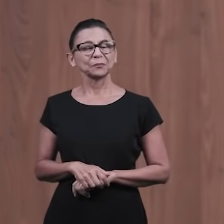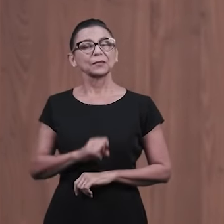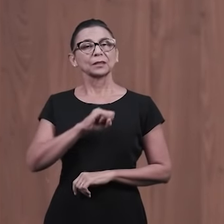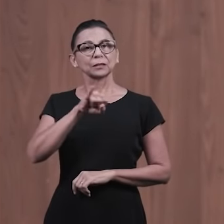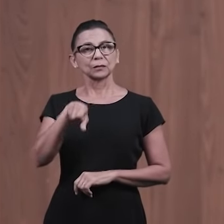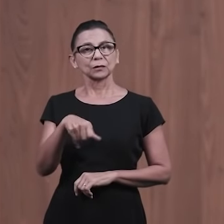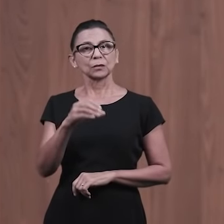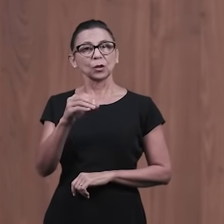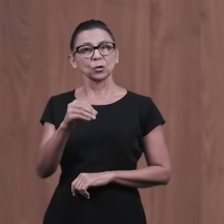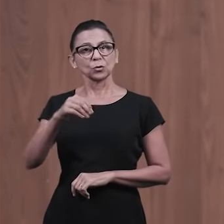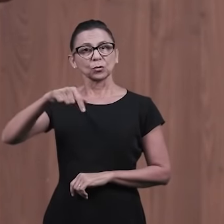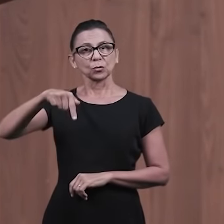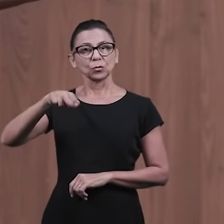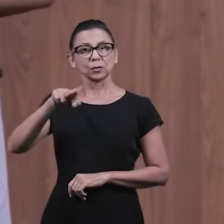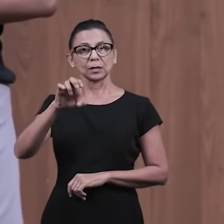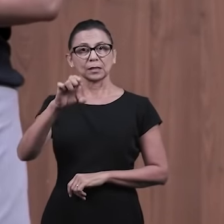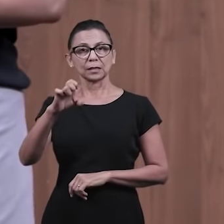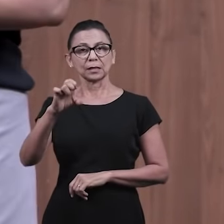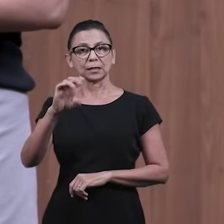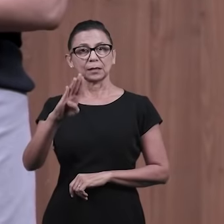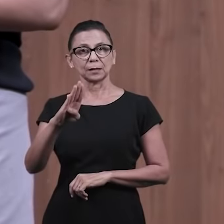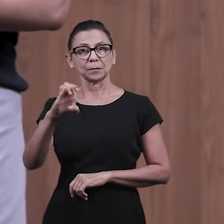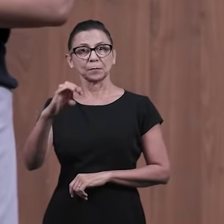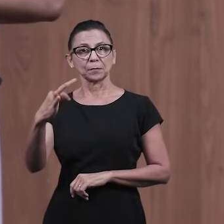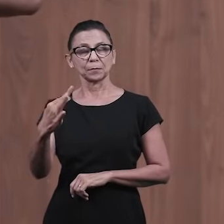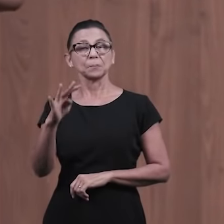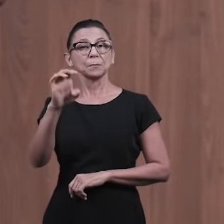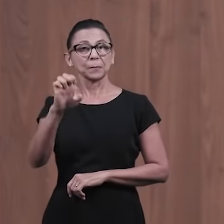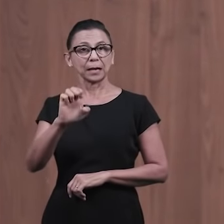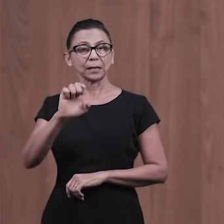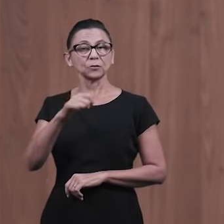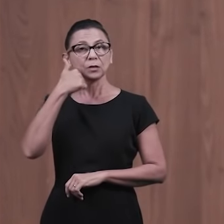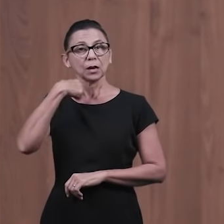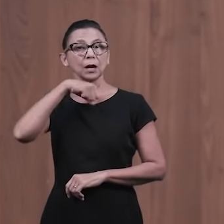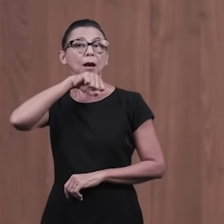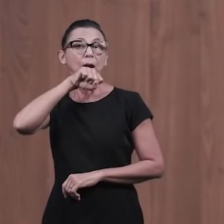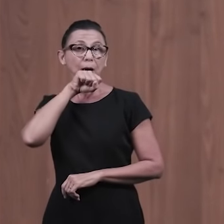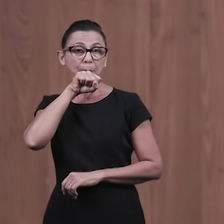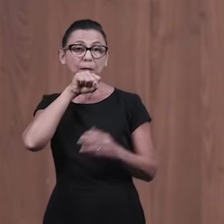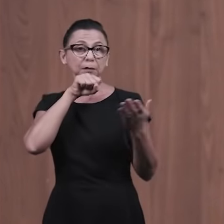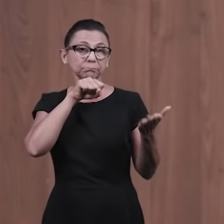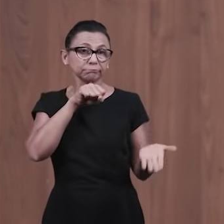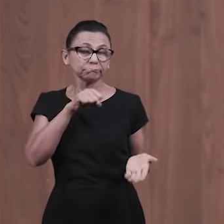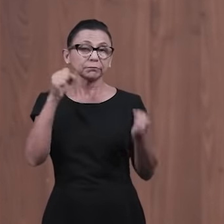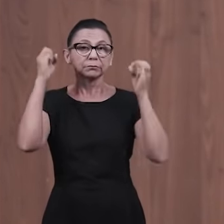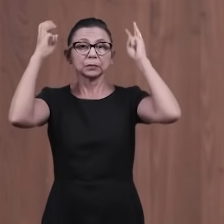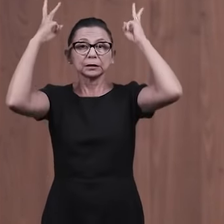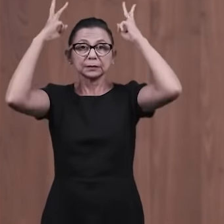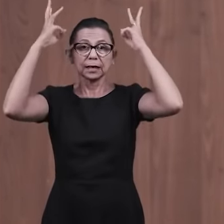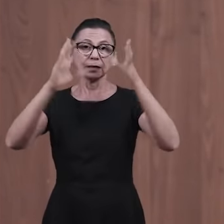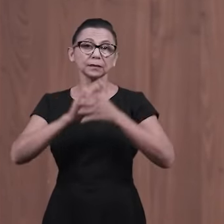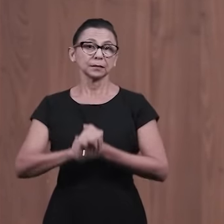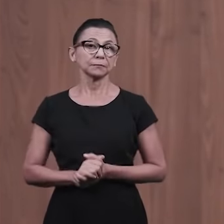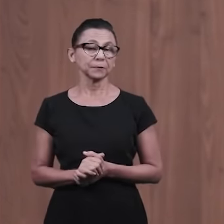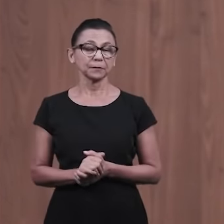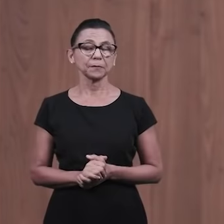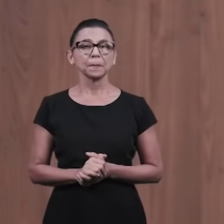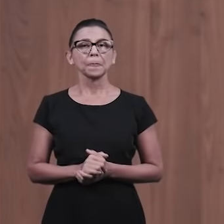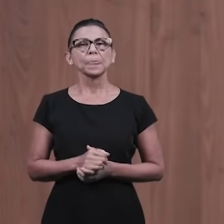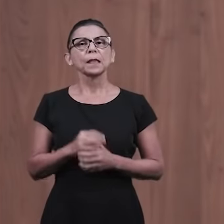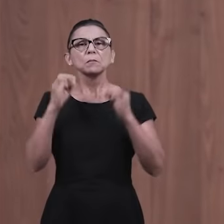ensino seria proteção para a vida de Moisés. Então, quando Moisés cresceu, Joquebede leva ele para o palácio, ele ali